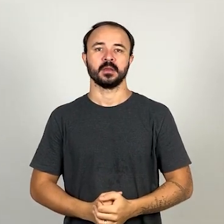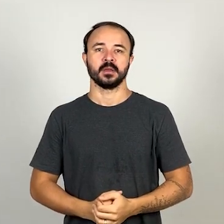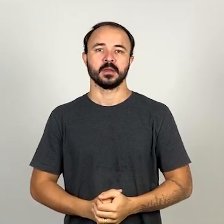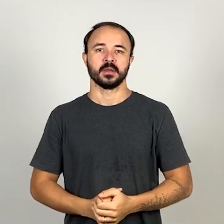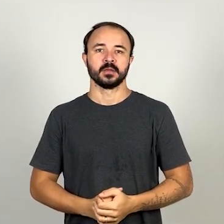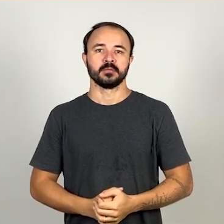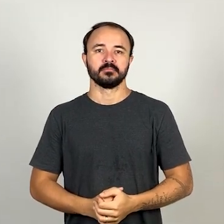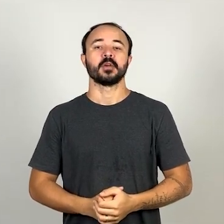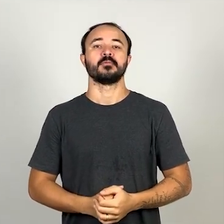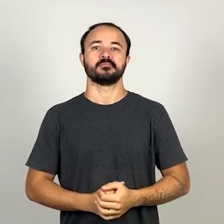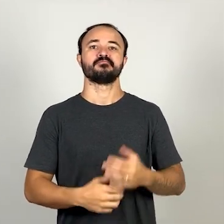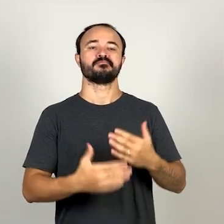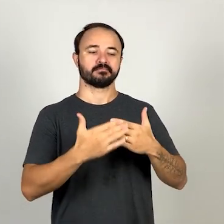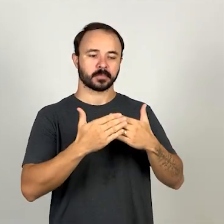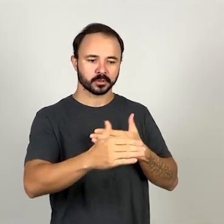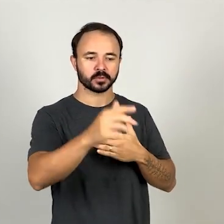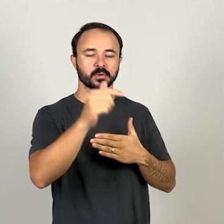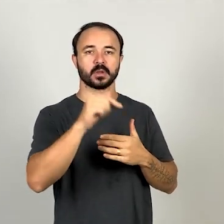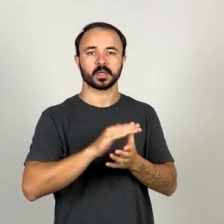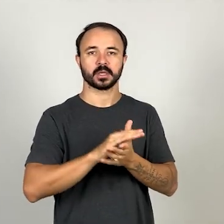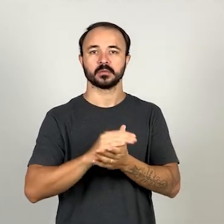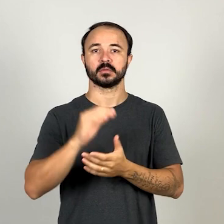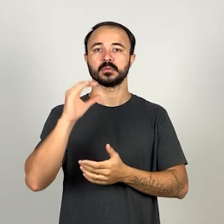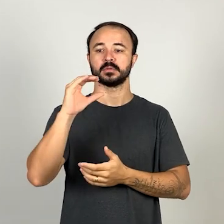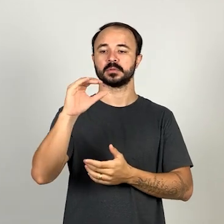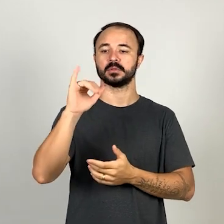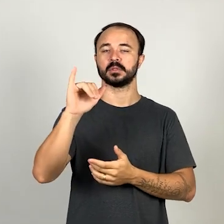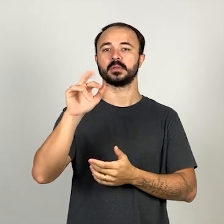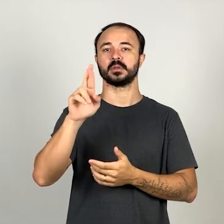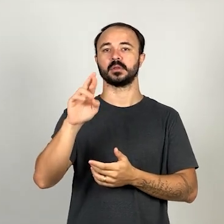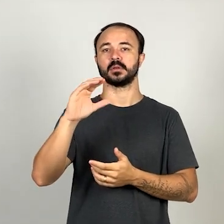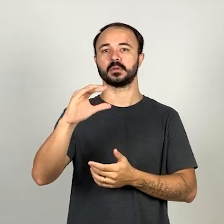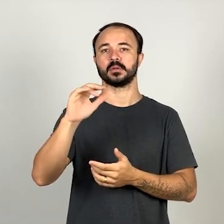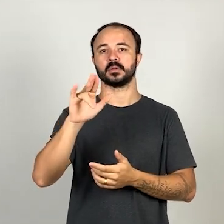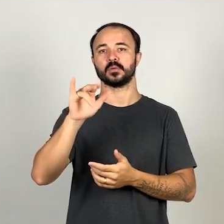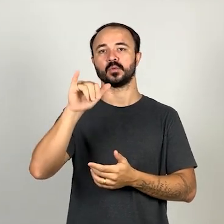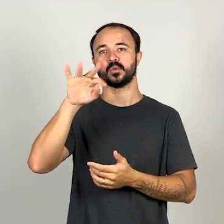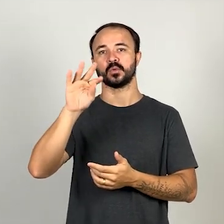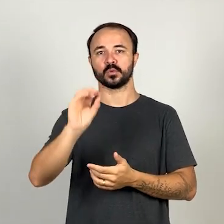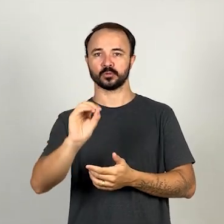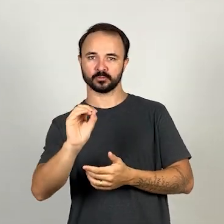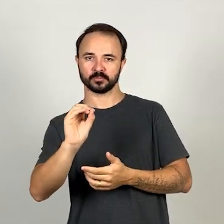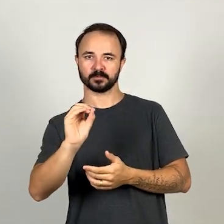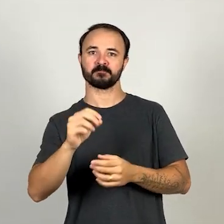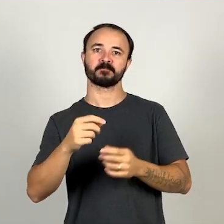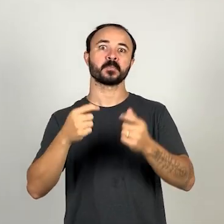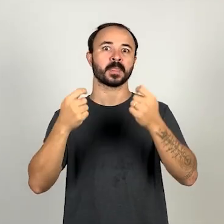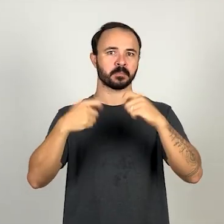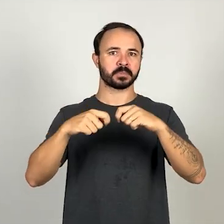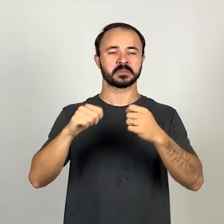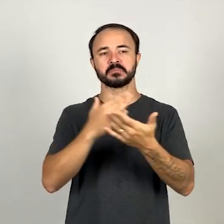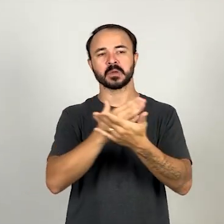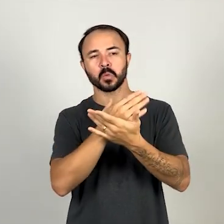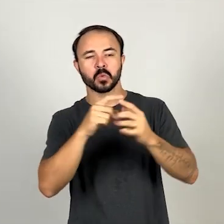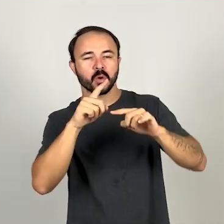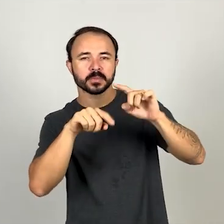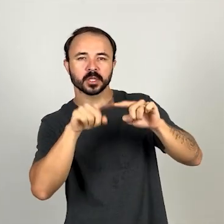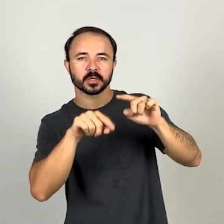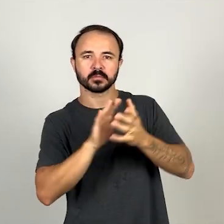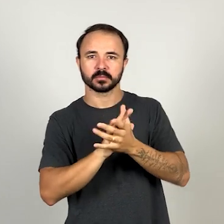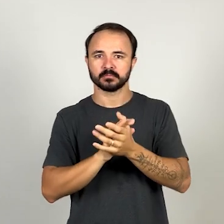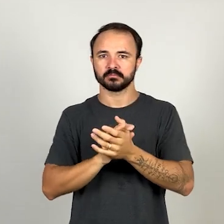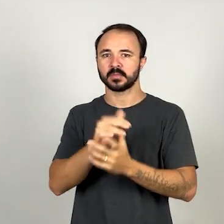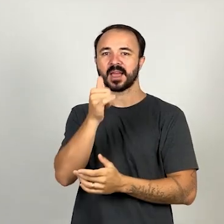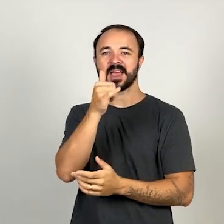Ainda sobre os circuitos, é necessário que eles precisem de algum tipo de aparelho. Esses aparelhos vão pegar a energia elétrica e transformar em